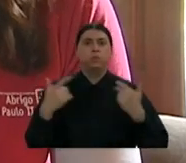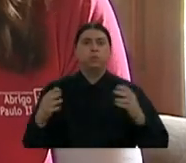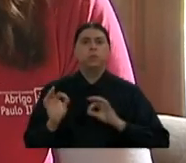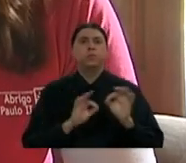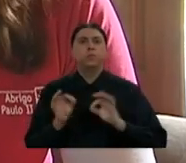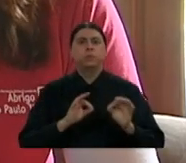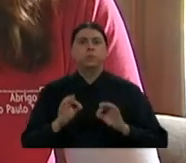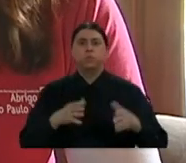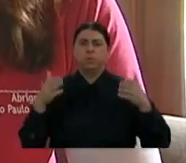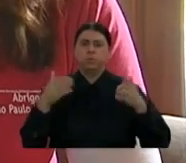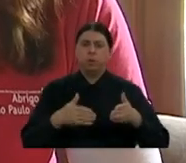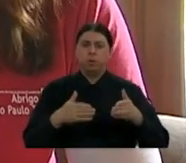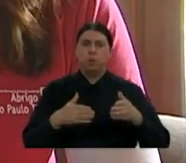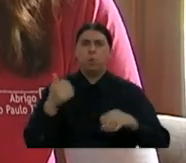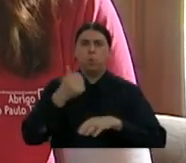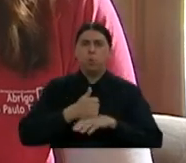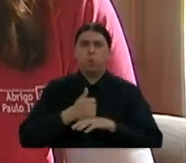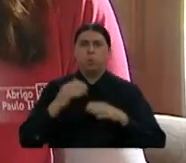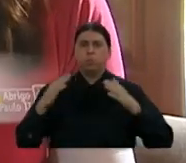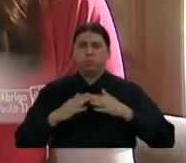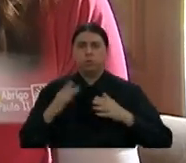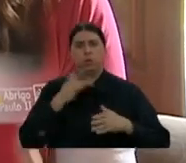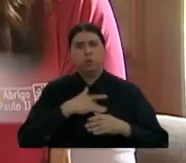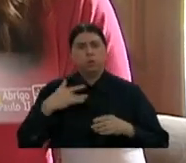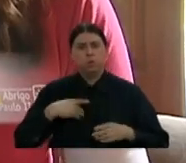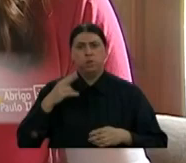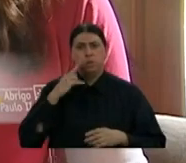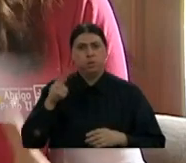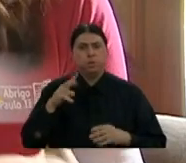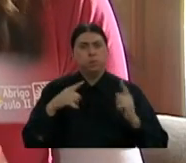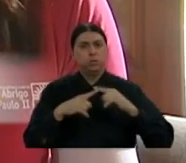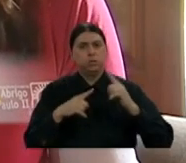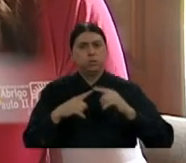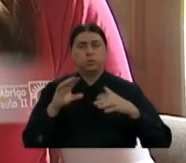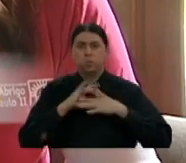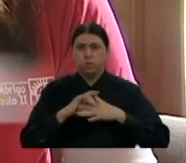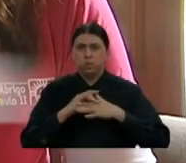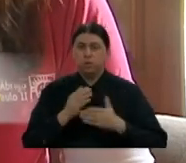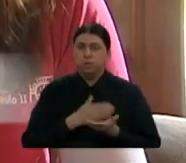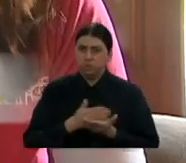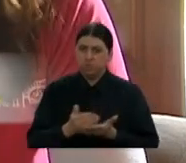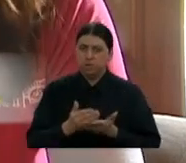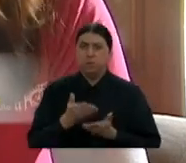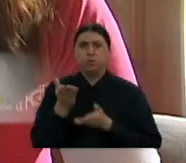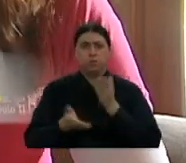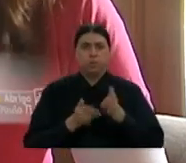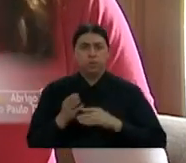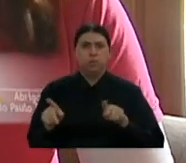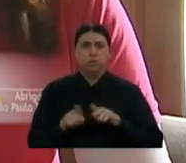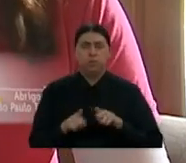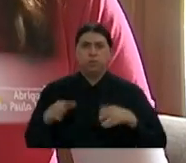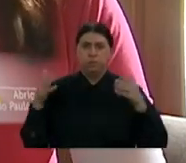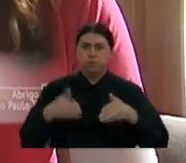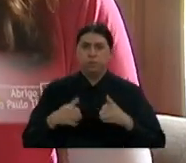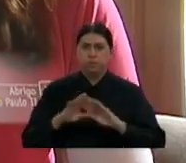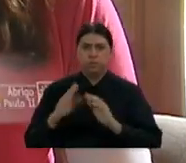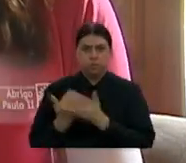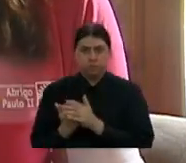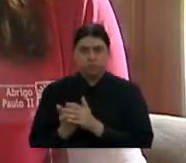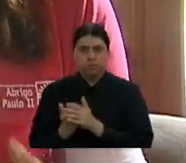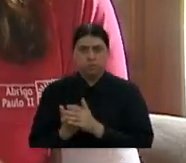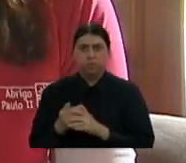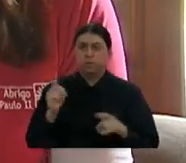encaminhamento dos postos de saúde né pra gente ver que tipo de doença tempo e já começar a tratar eo encaminhamento psicológico né